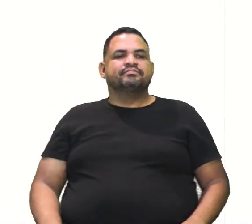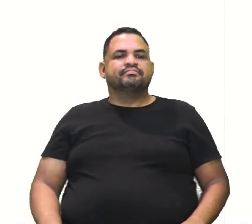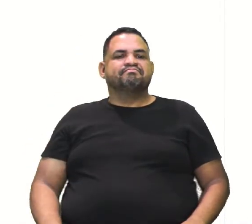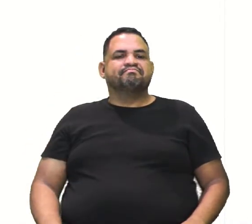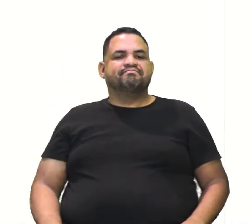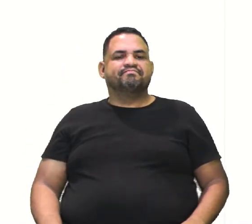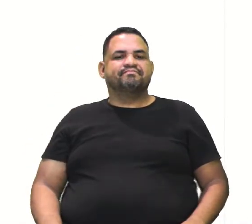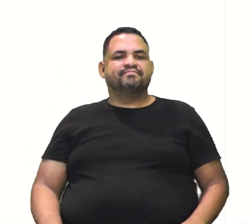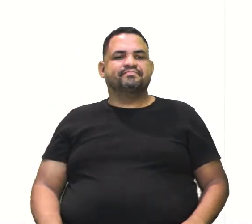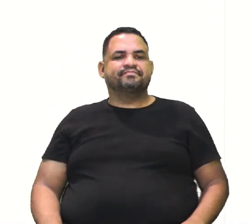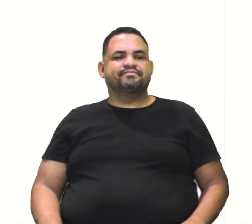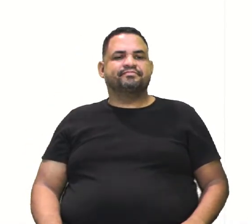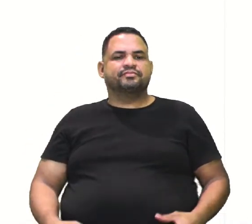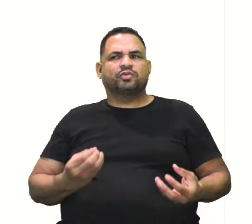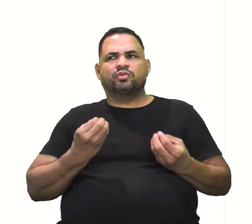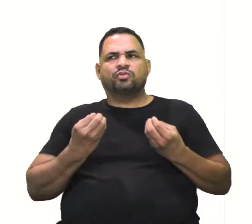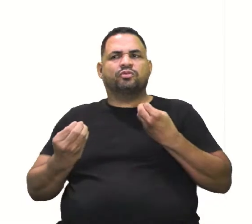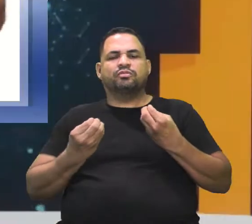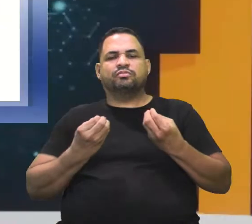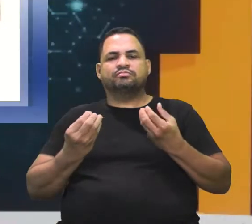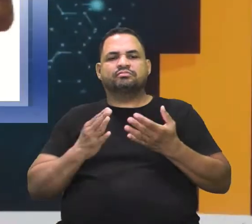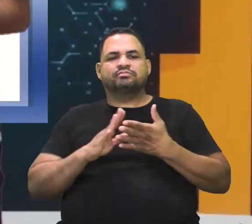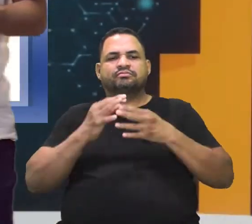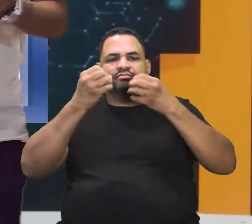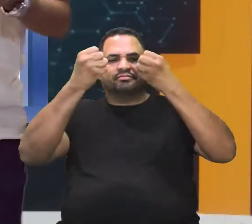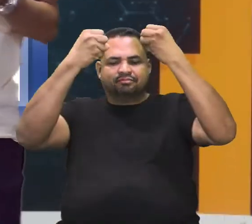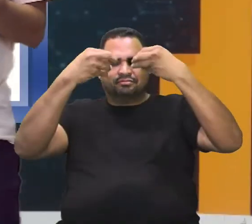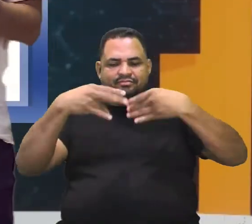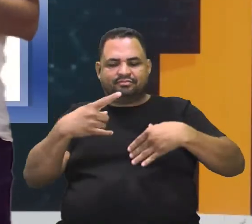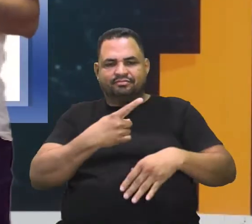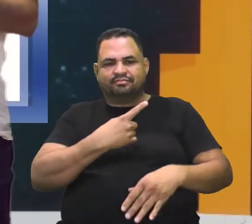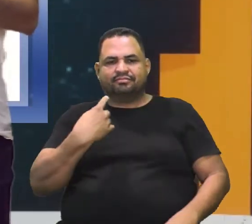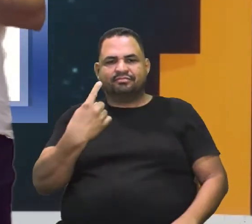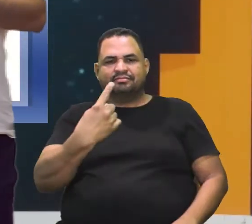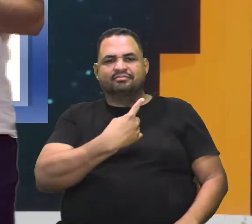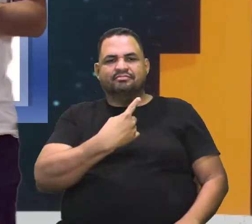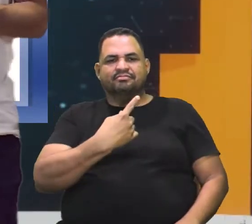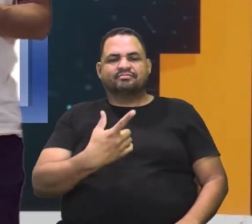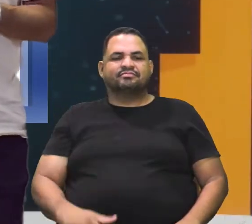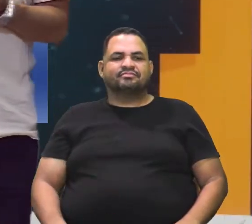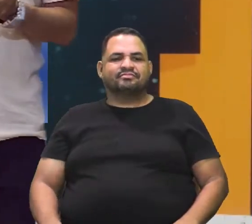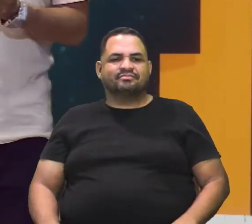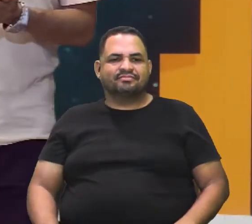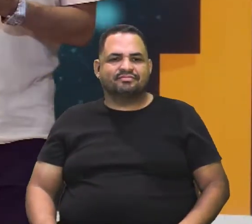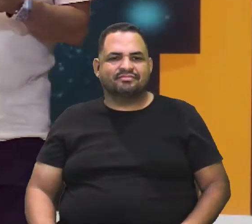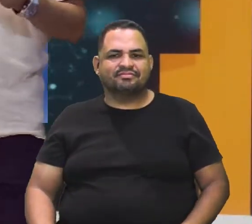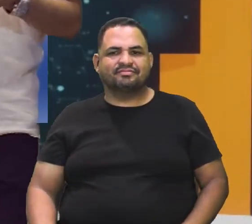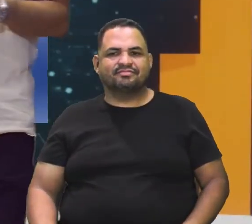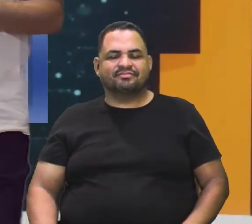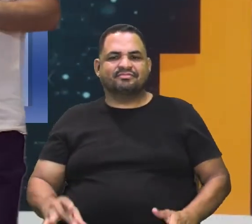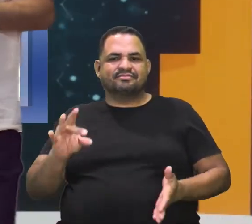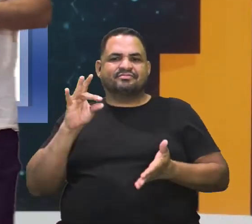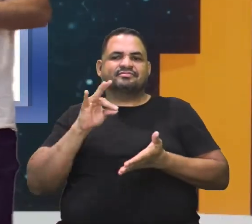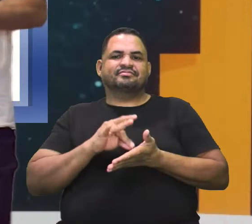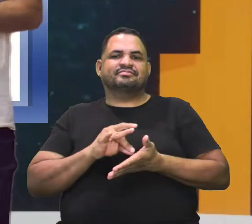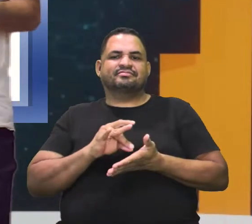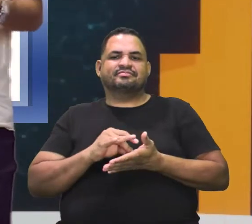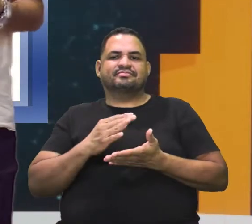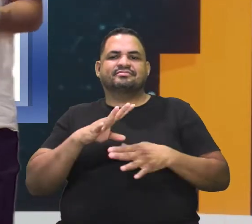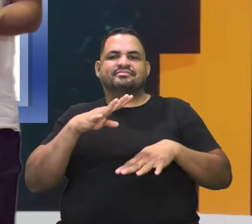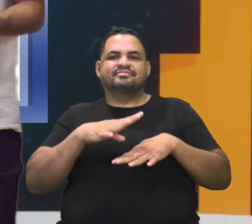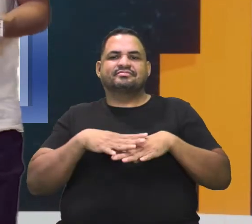ser. Como que é isso? Explica pra nós. Unidade imaginária. Na verdade,